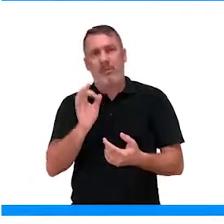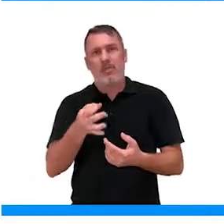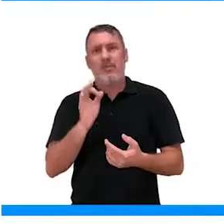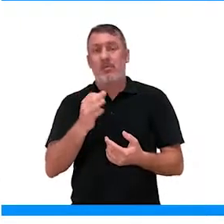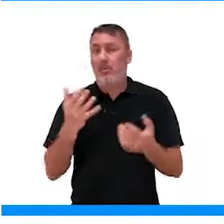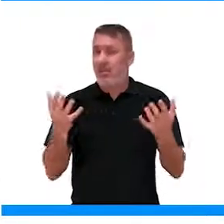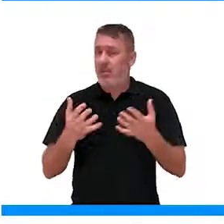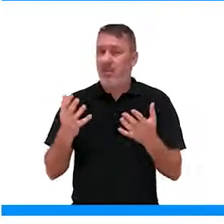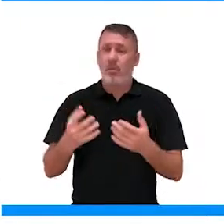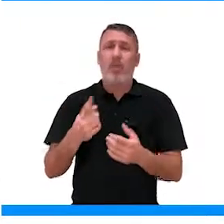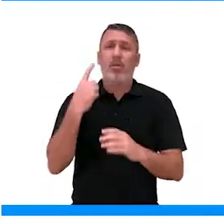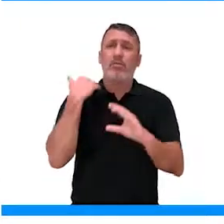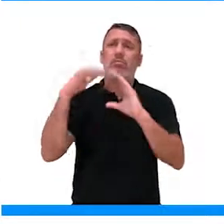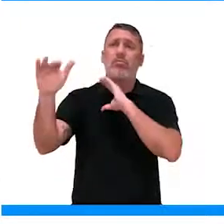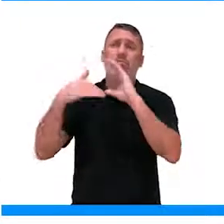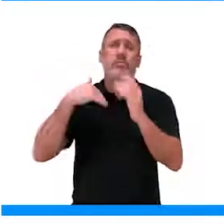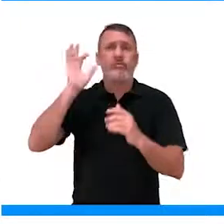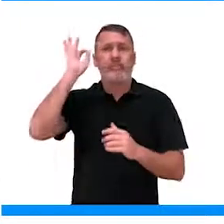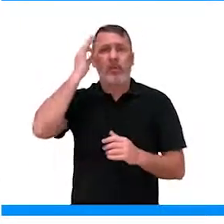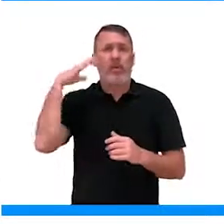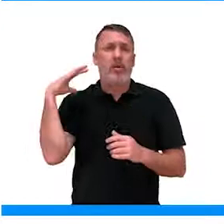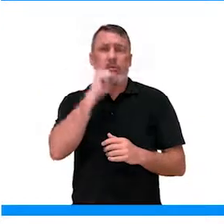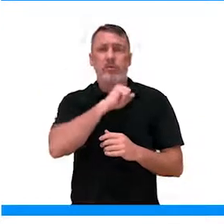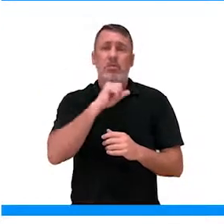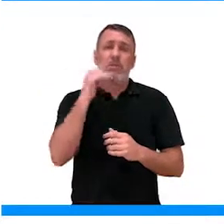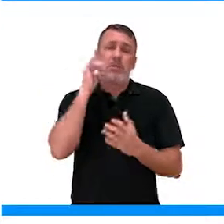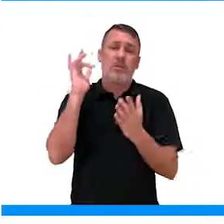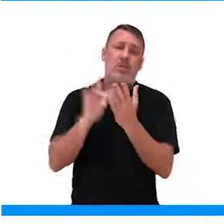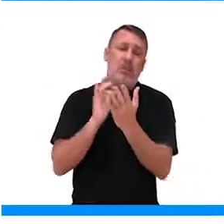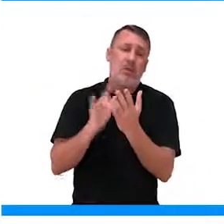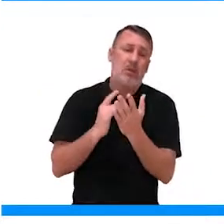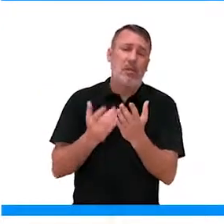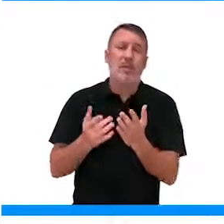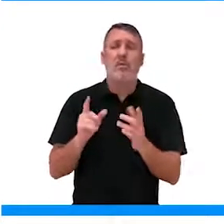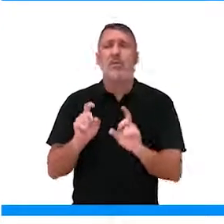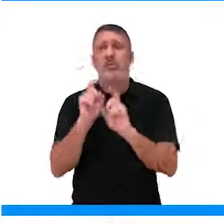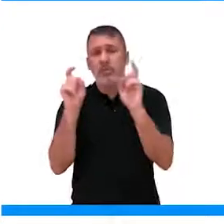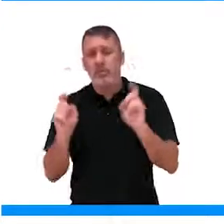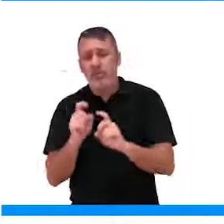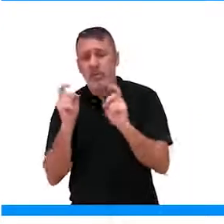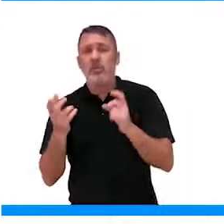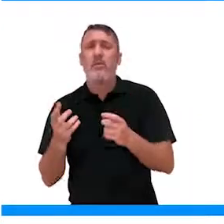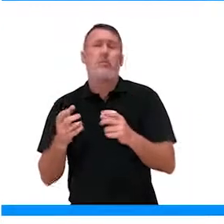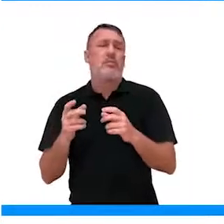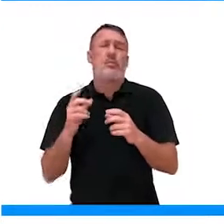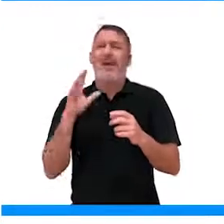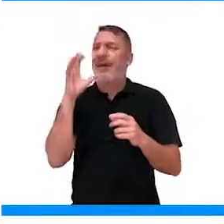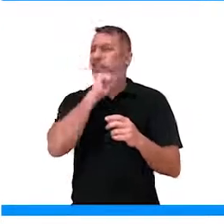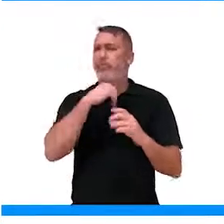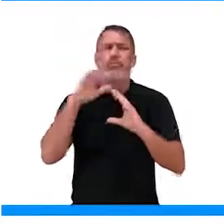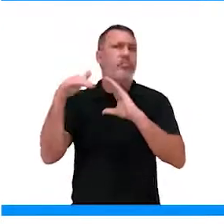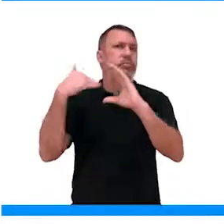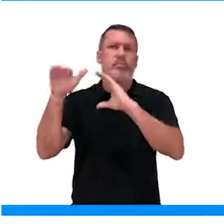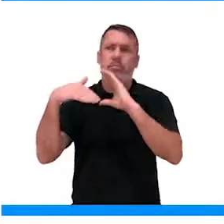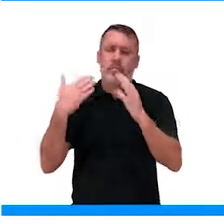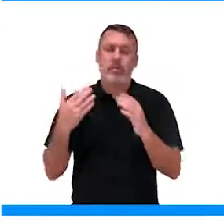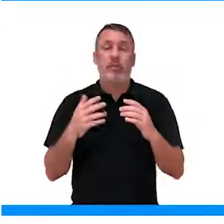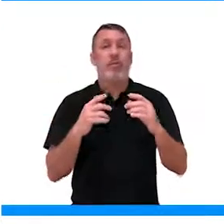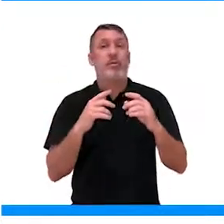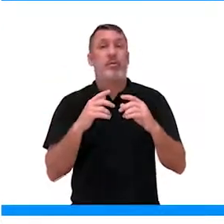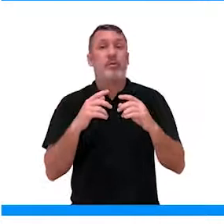semanas, hoje uma mensagem ela é instantânea, que pode ser tanto pelo celular quanto pelo computador, ela chega muito